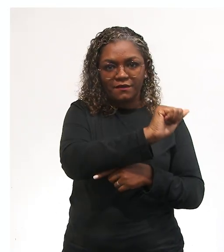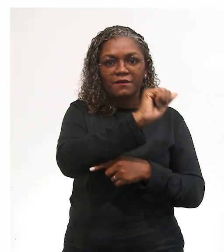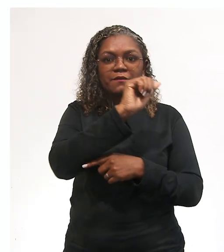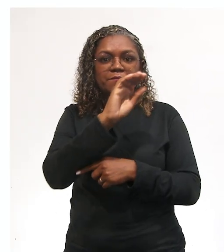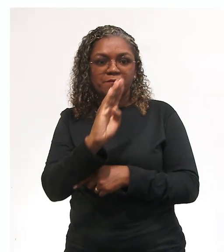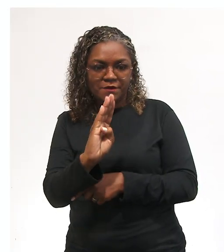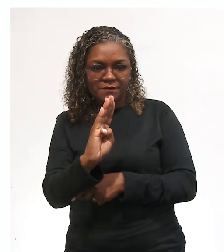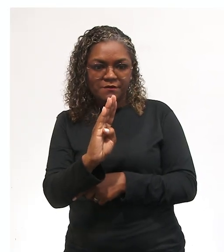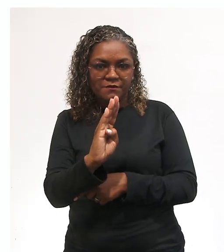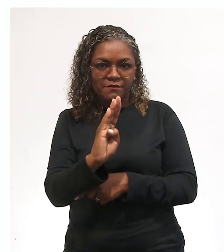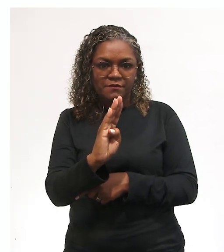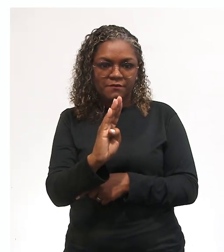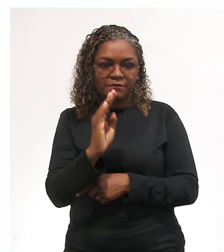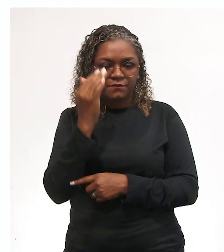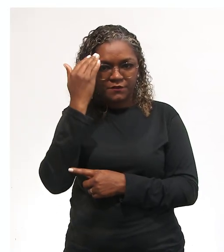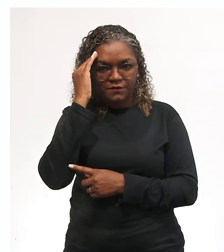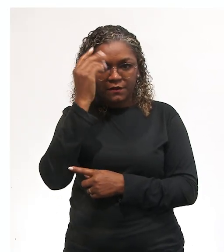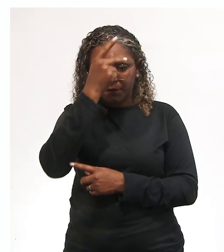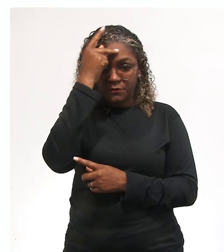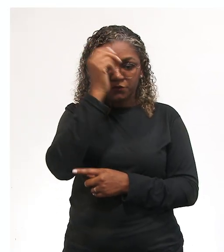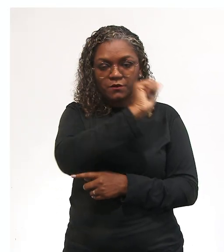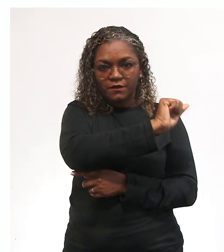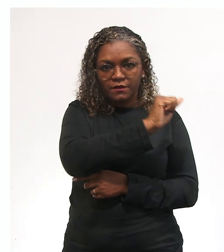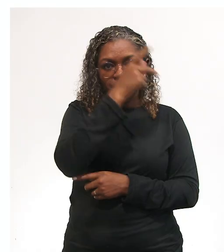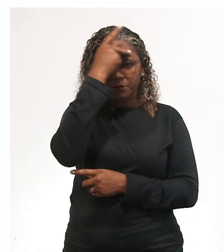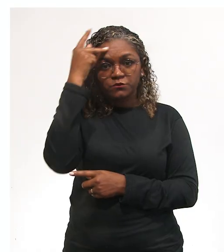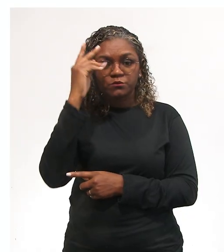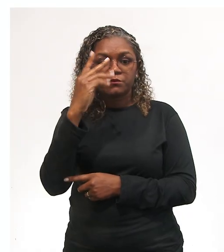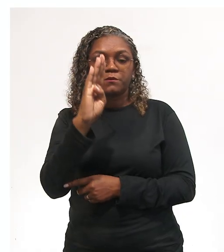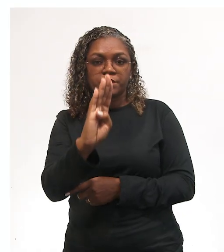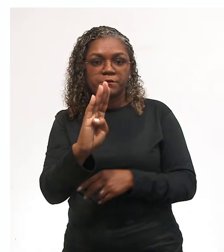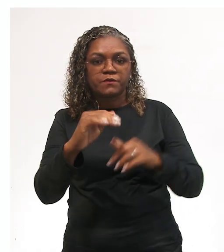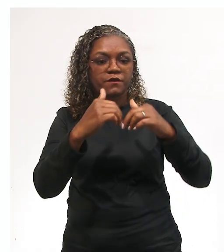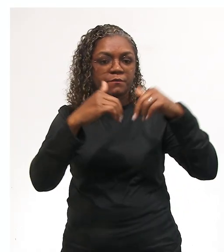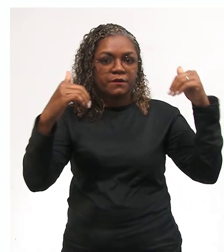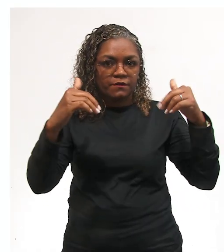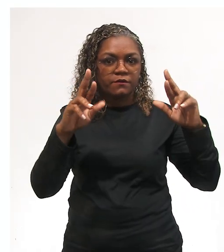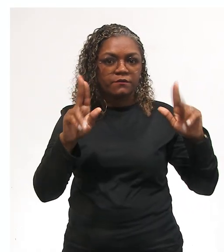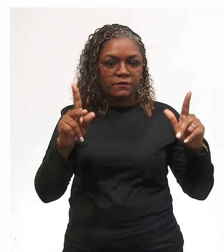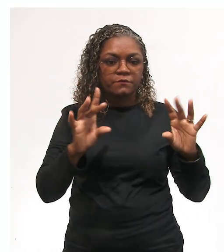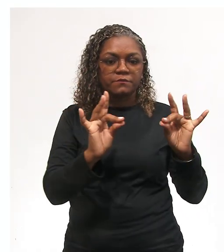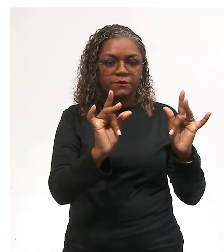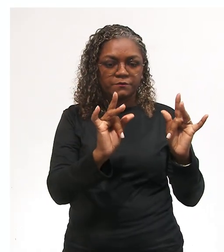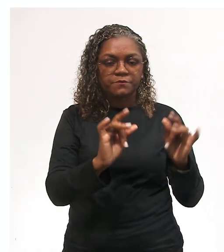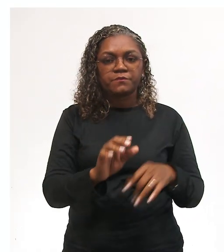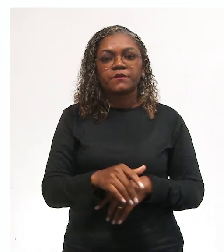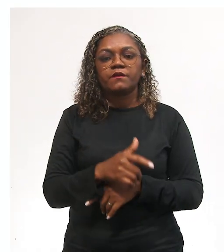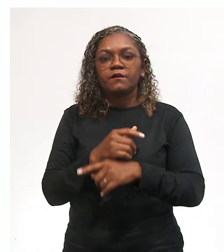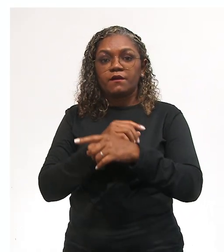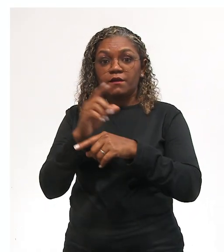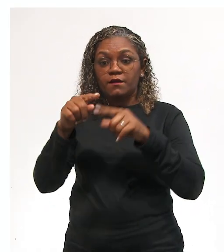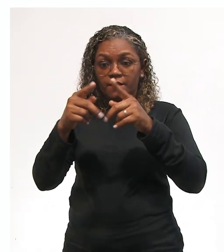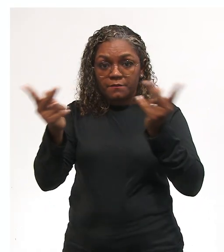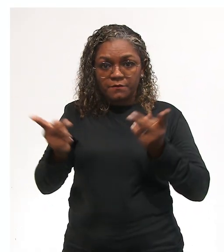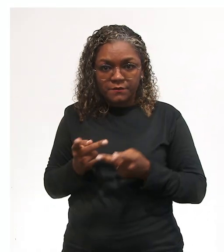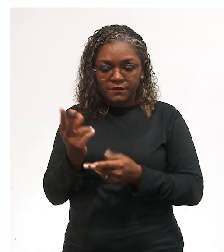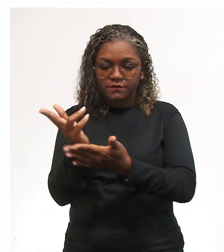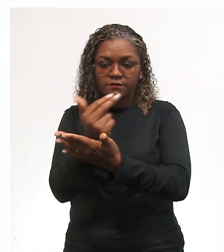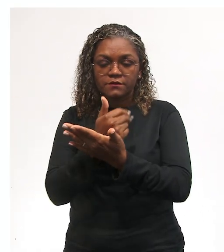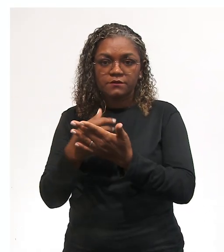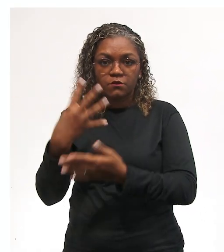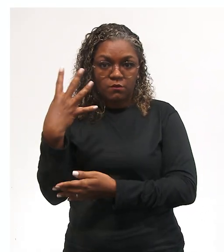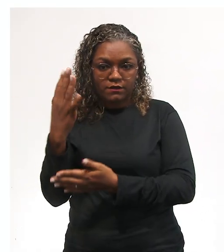foi consumido pela pessoa B, tá? Em outra pizza que foi dividida em 4 partes, nós podemos, por